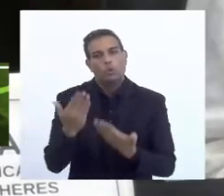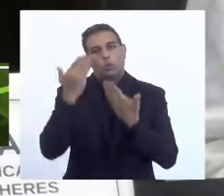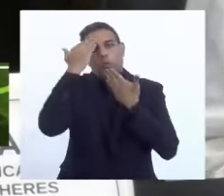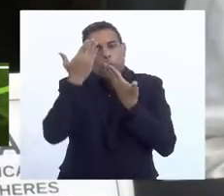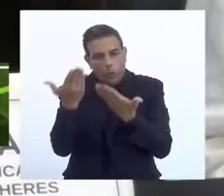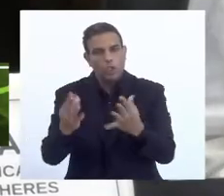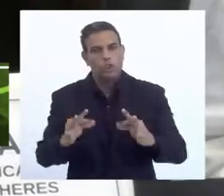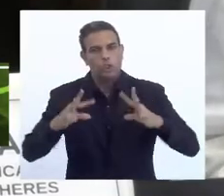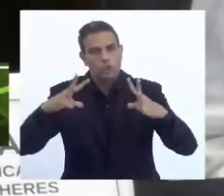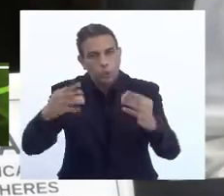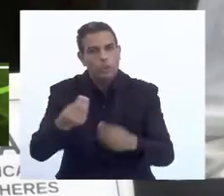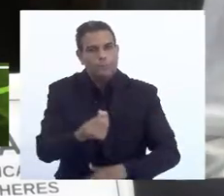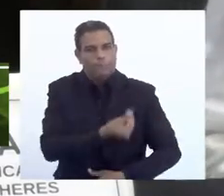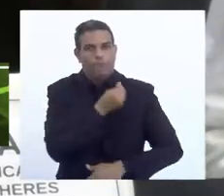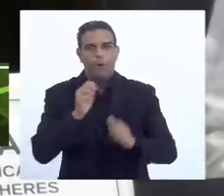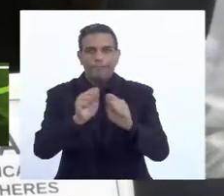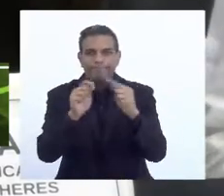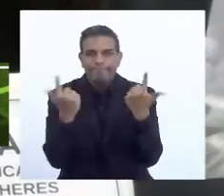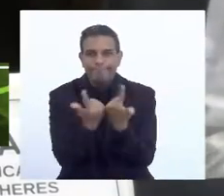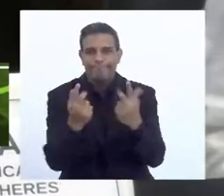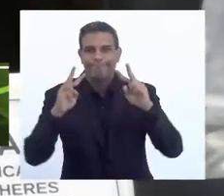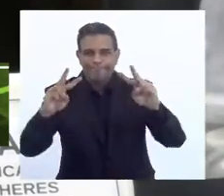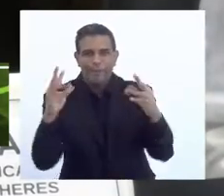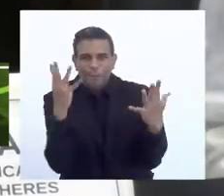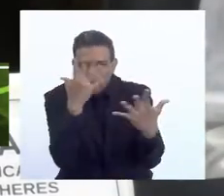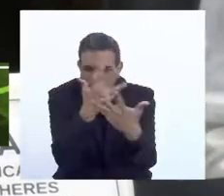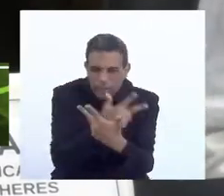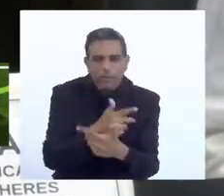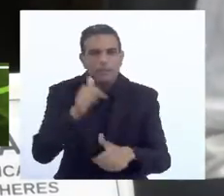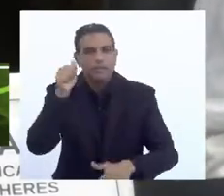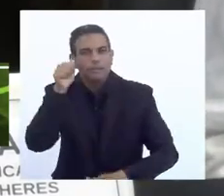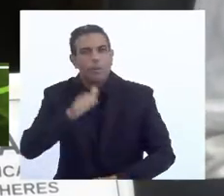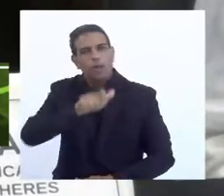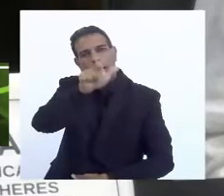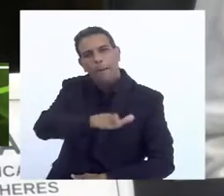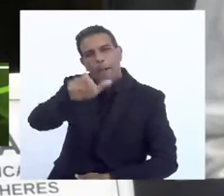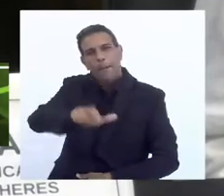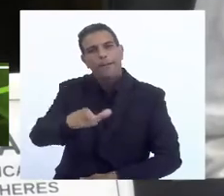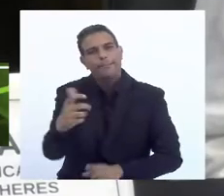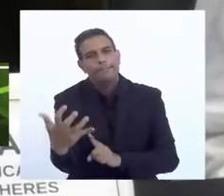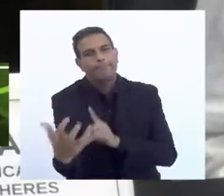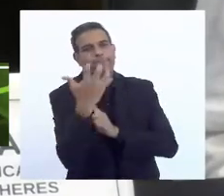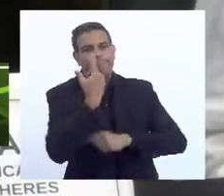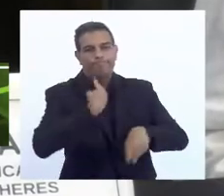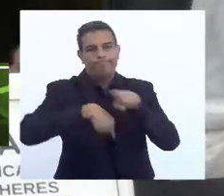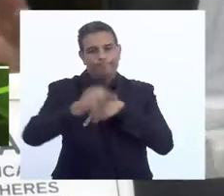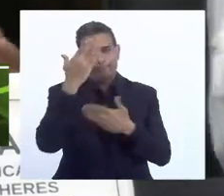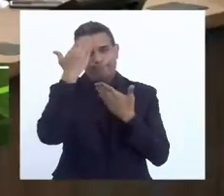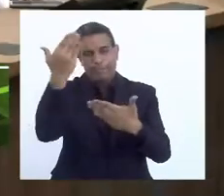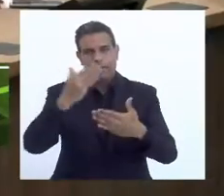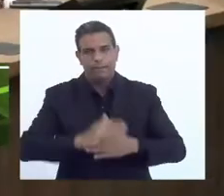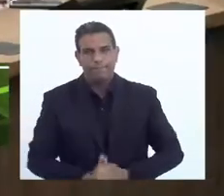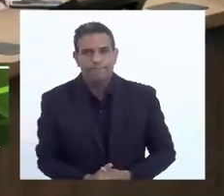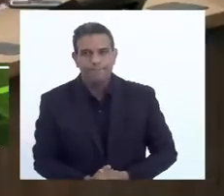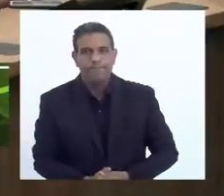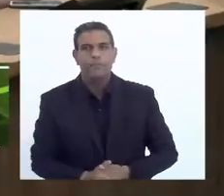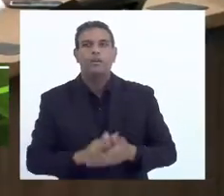alegria de estar aqui nessa mesa tão bonita, tão representativa, com tantas mulheres que me inspiram ao longo da história. Obrigada.